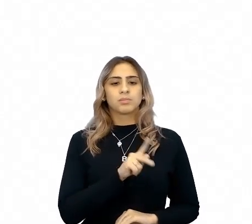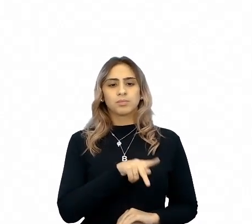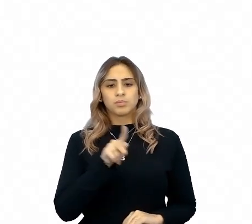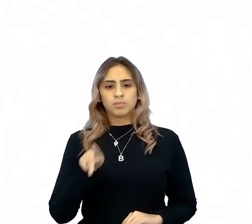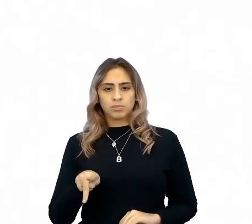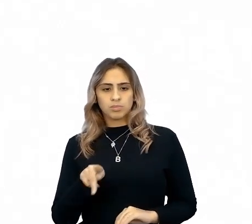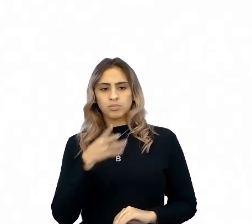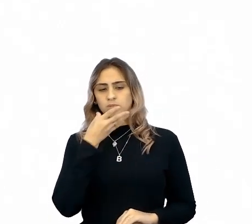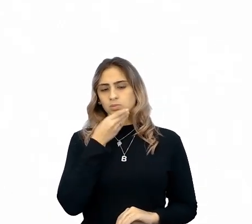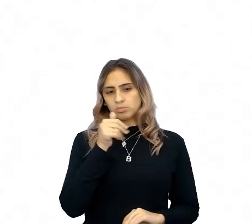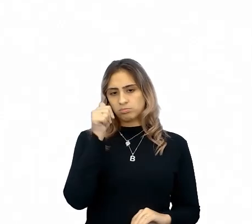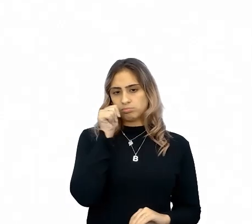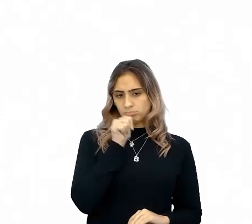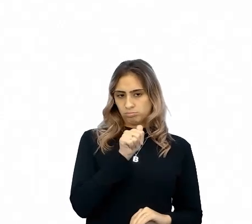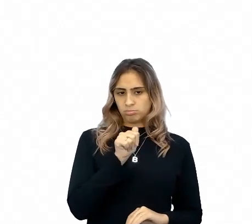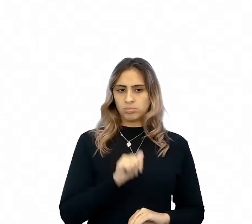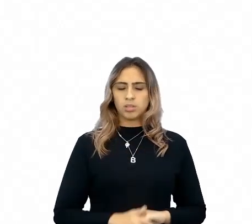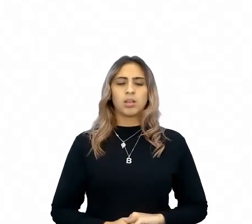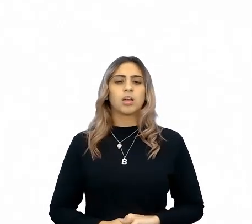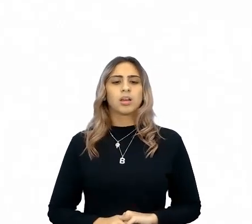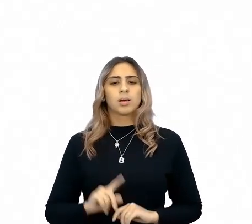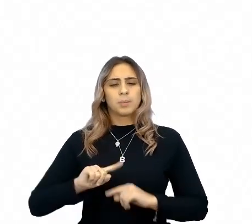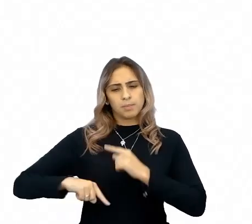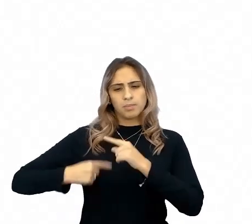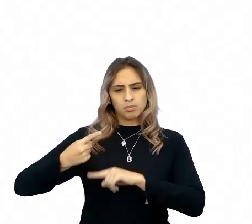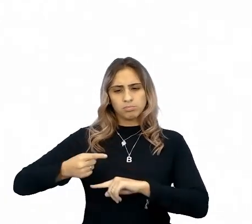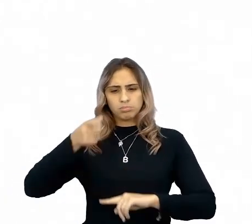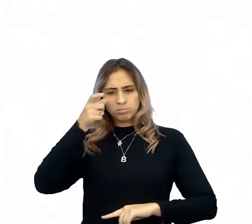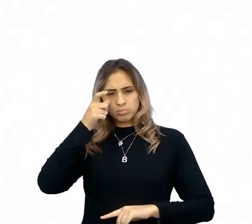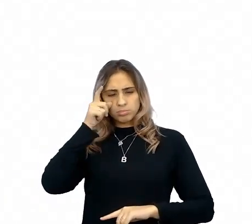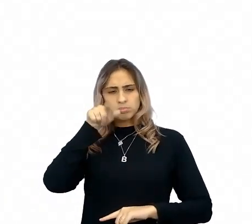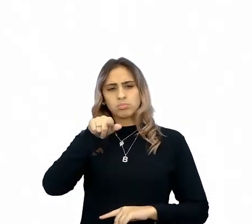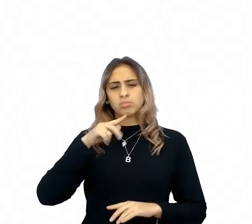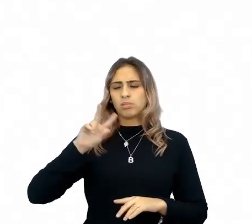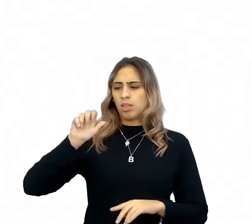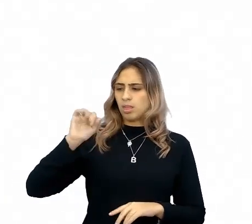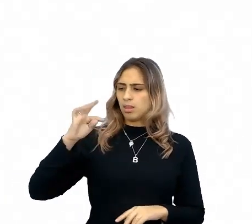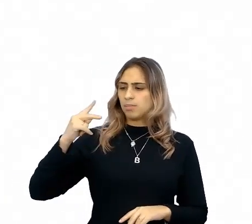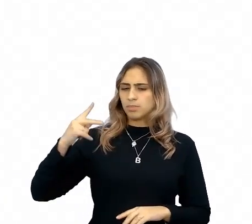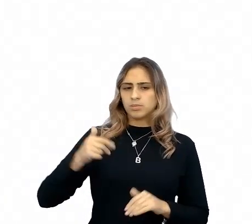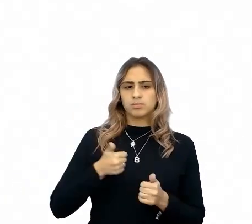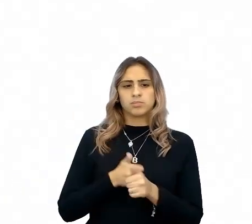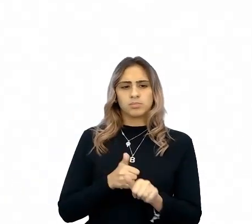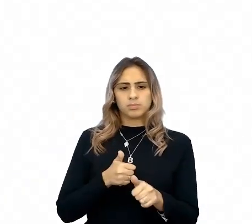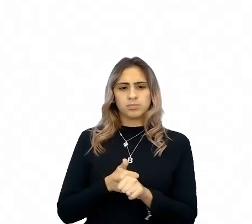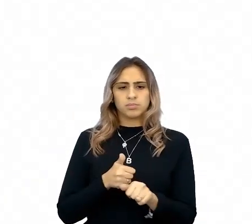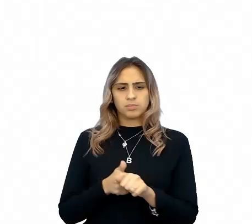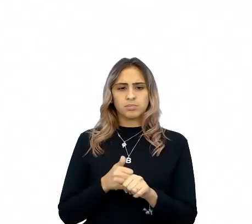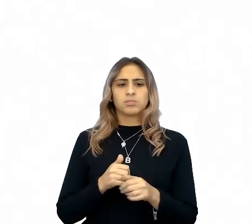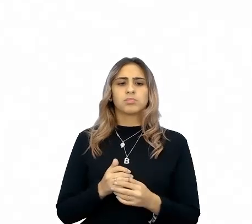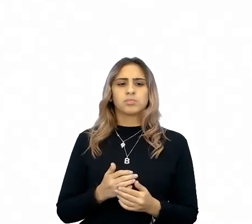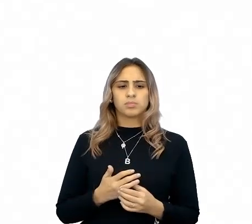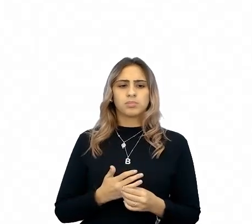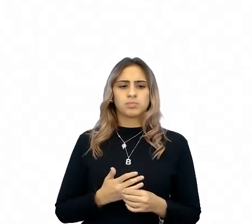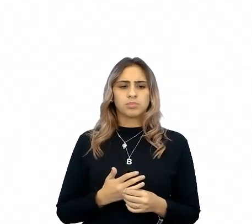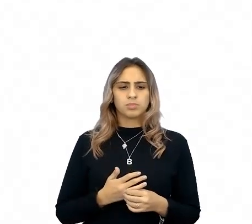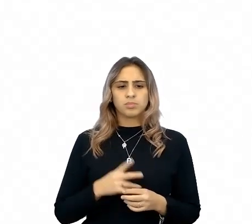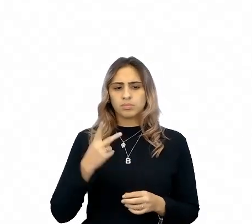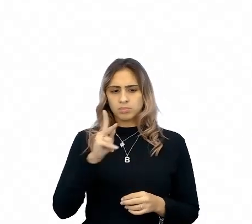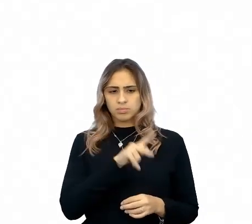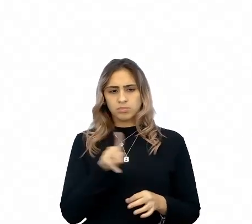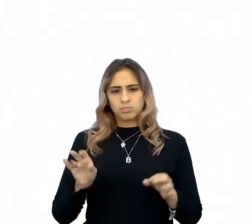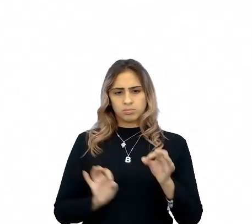Professores e professoras, depois de assistirem a essa transmissão e seguindo aí as orientações do seu